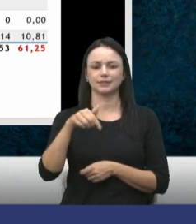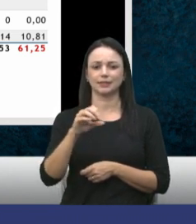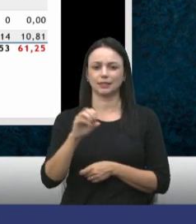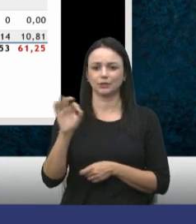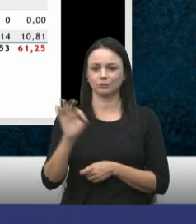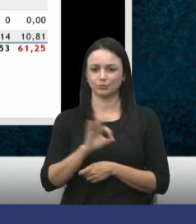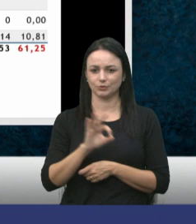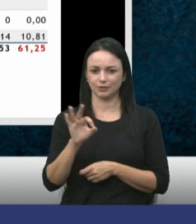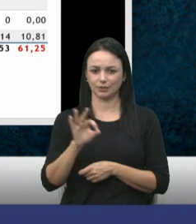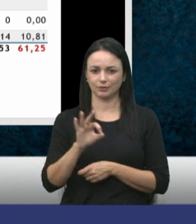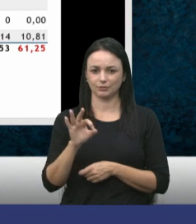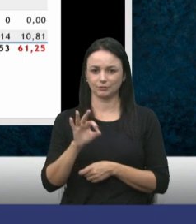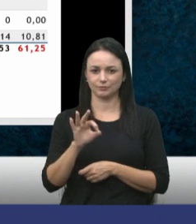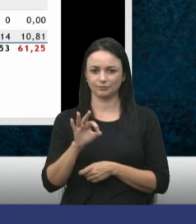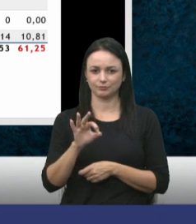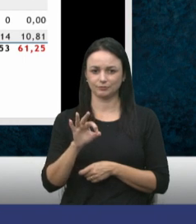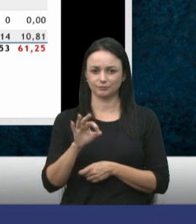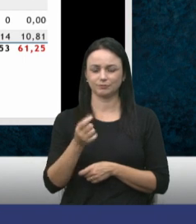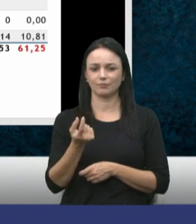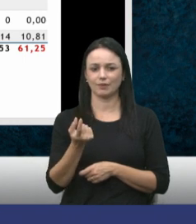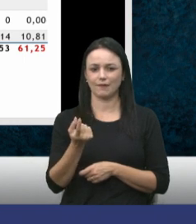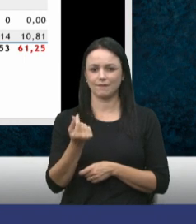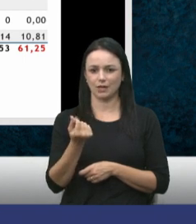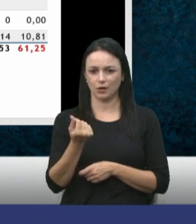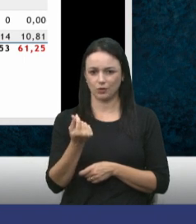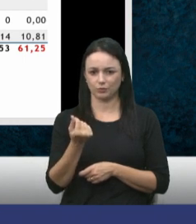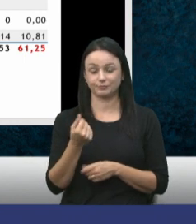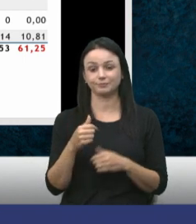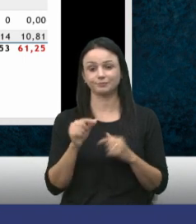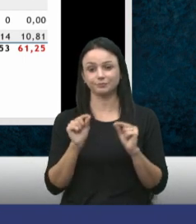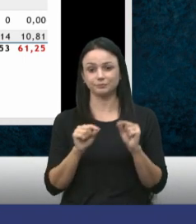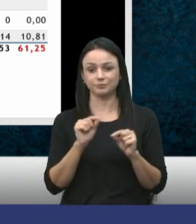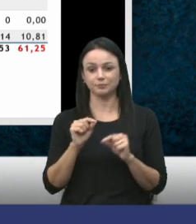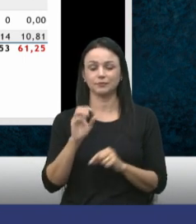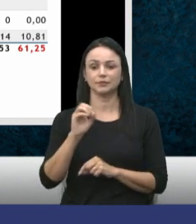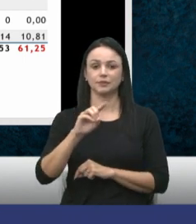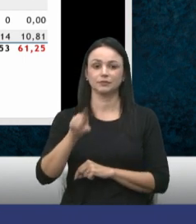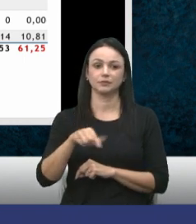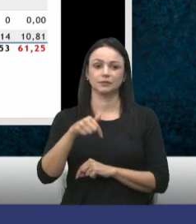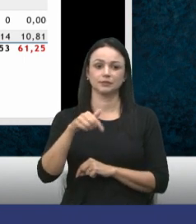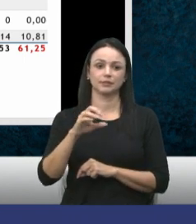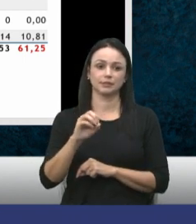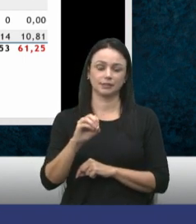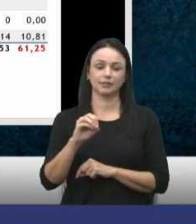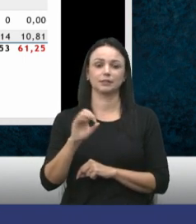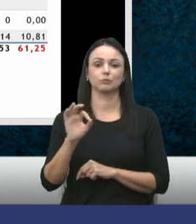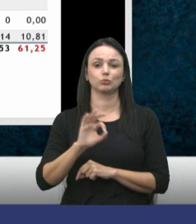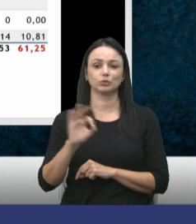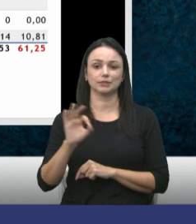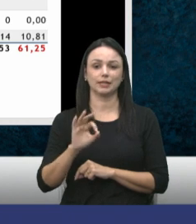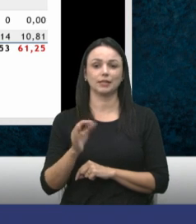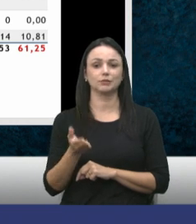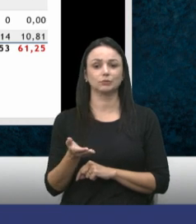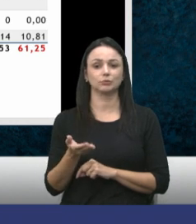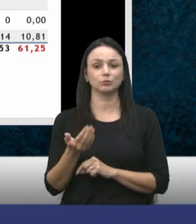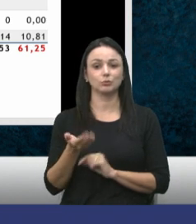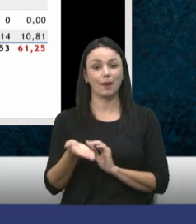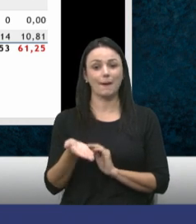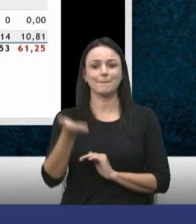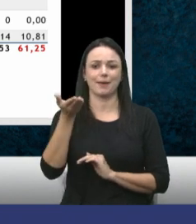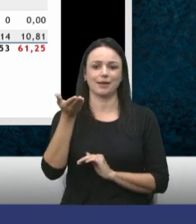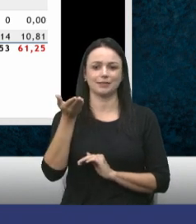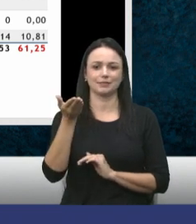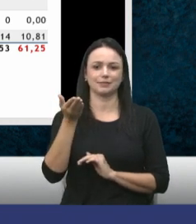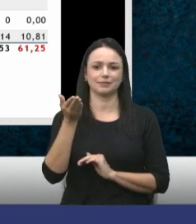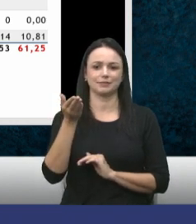70,70% do valor recebido, ou seja, 0,70% a mais da aplicação mínima de